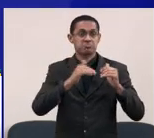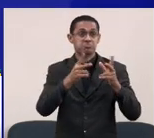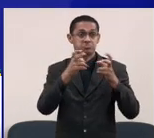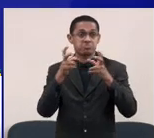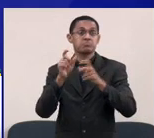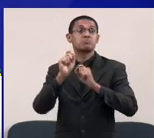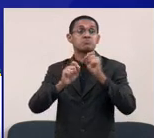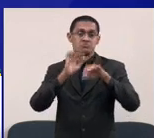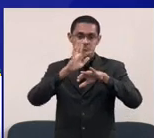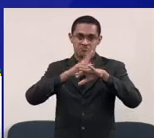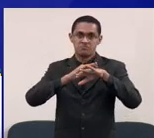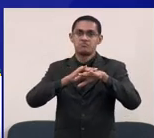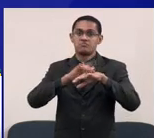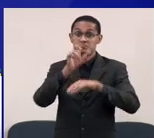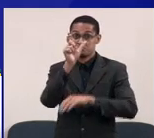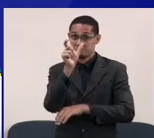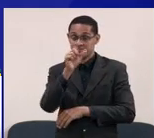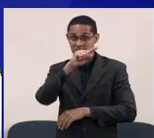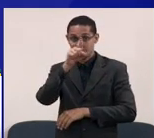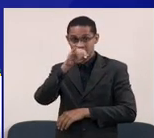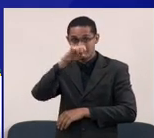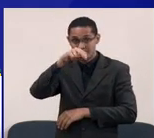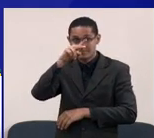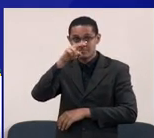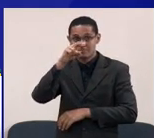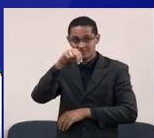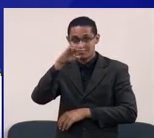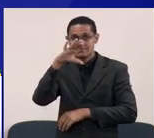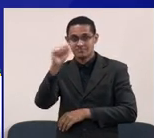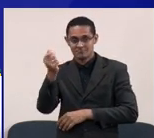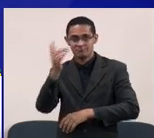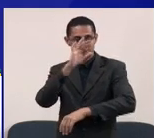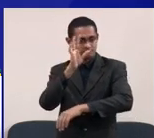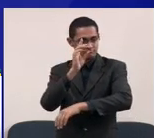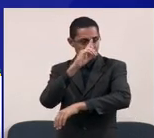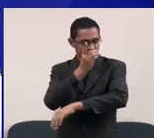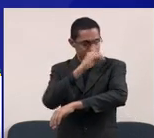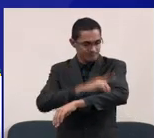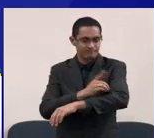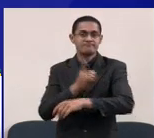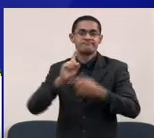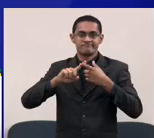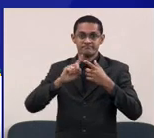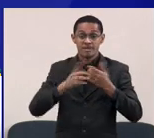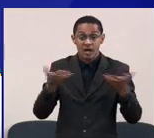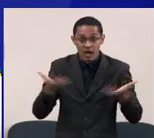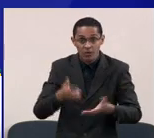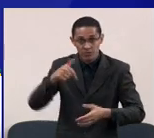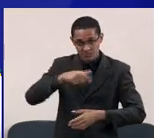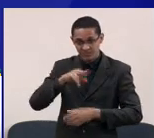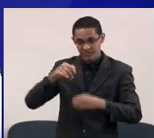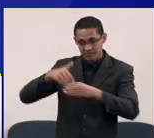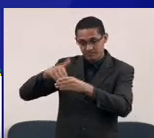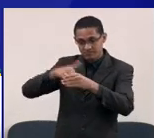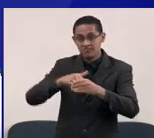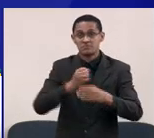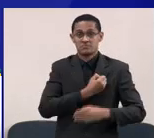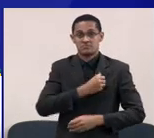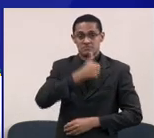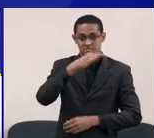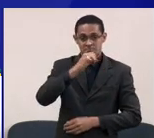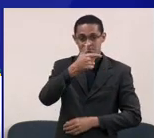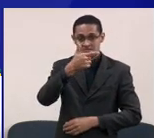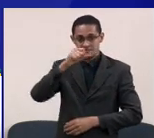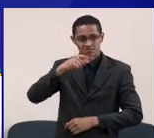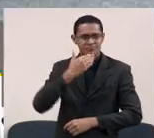do índice de Zika vírus, dengue e chikungunya. Então, hoje nós vamos votar aqui o requerimento 1029 e eu queria pedir